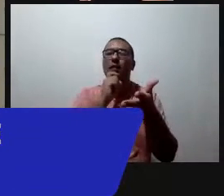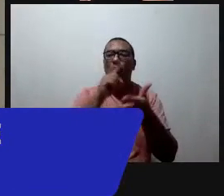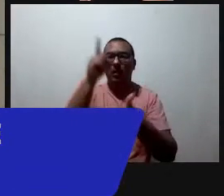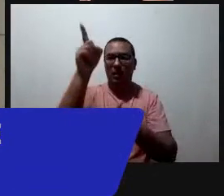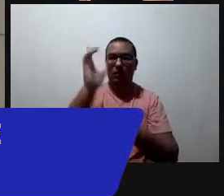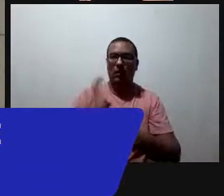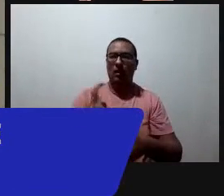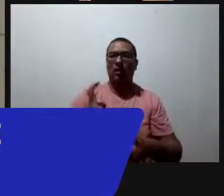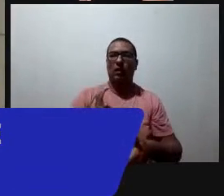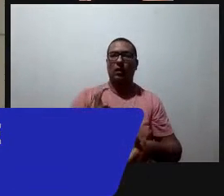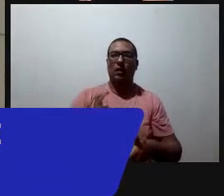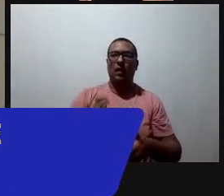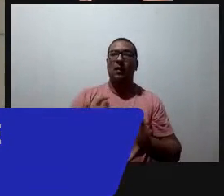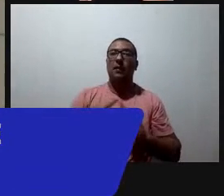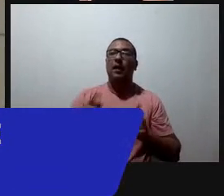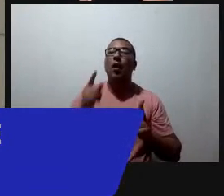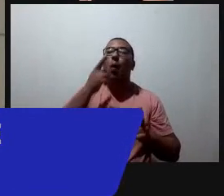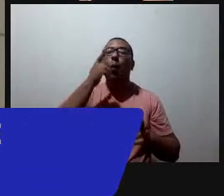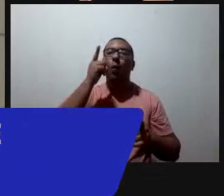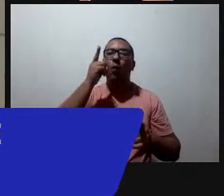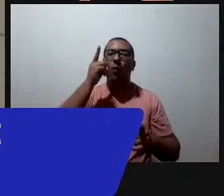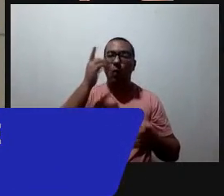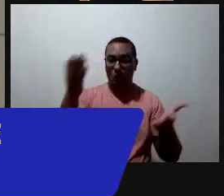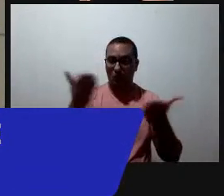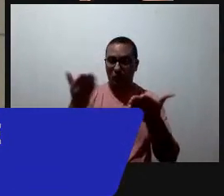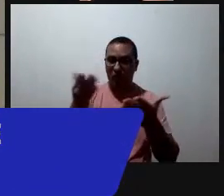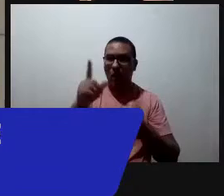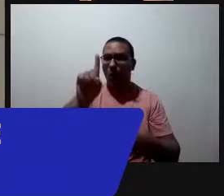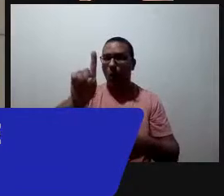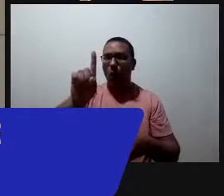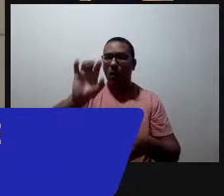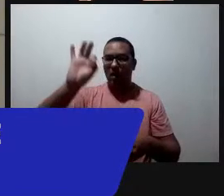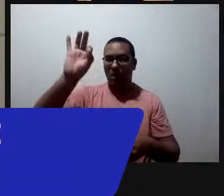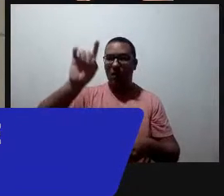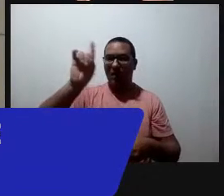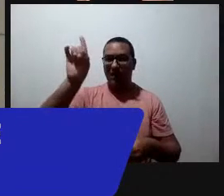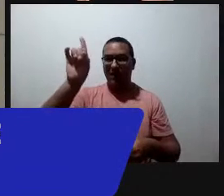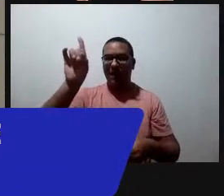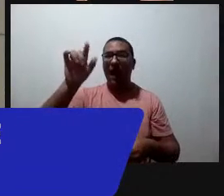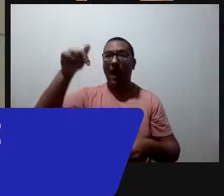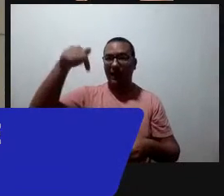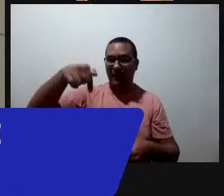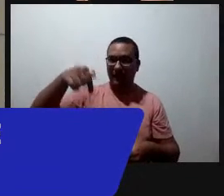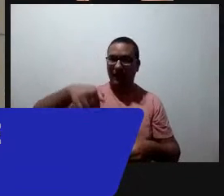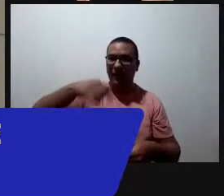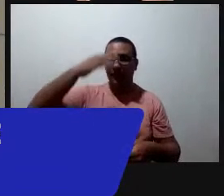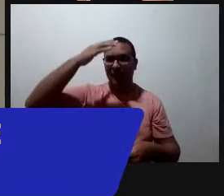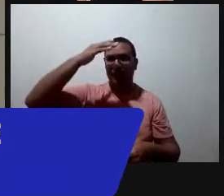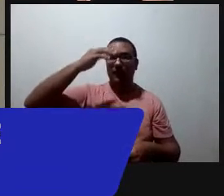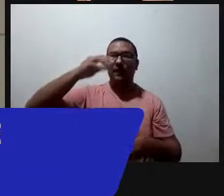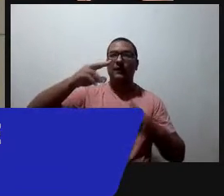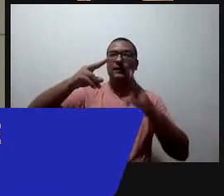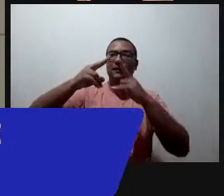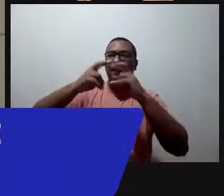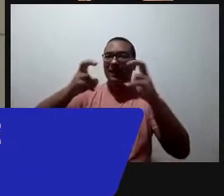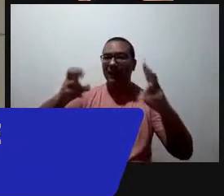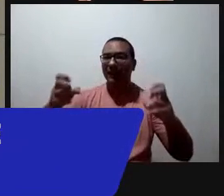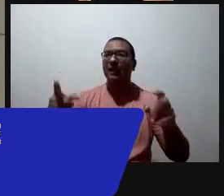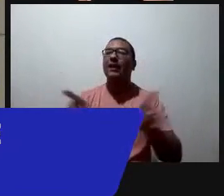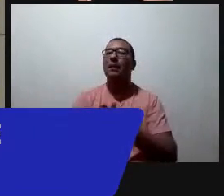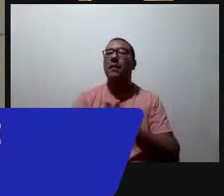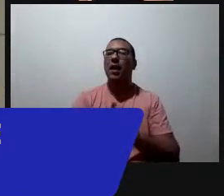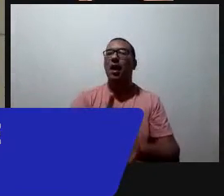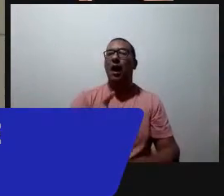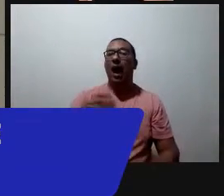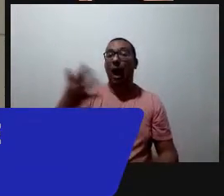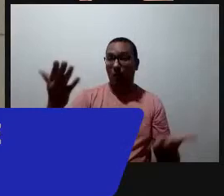estava hoje 1 grau em Toronto, hoje pela manhã também estava 1 grau aqui em Santa Catarina, Marcelo. E agora em Florianópolis está